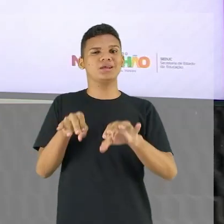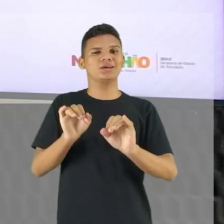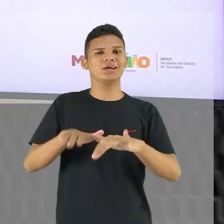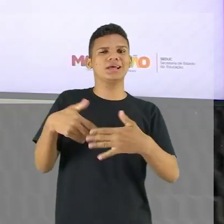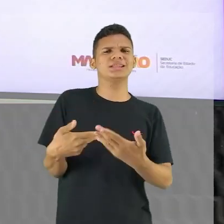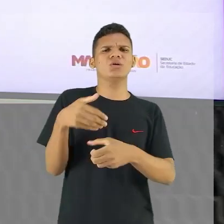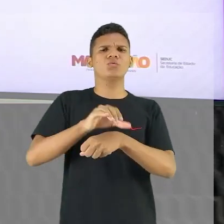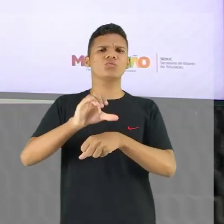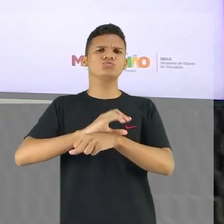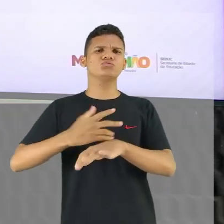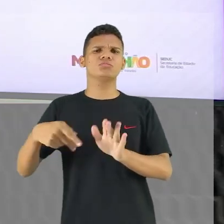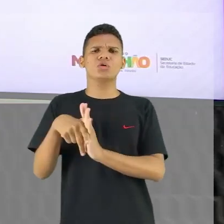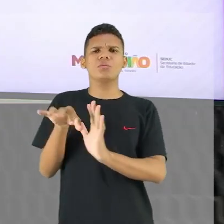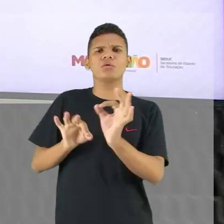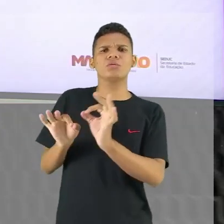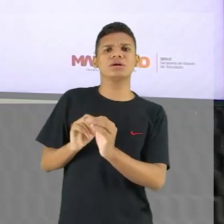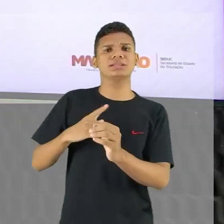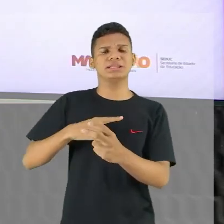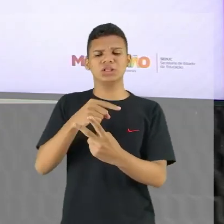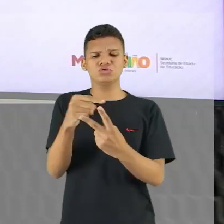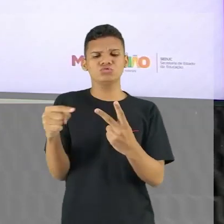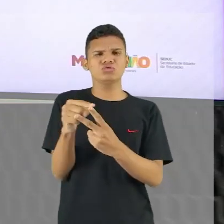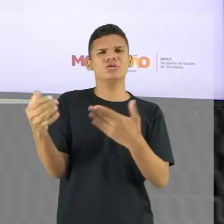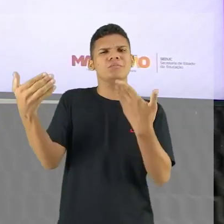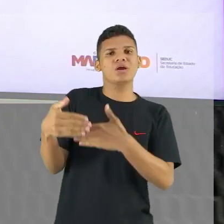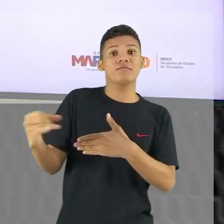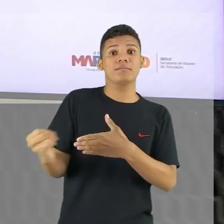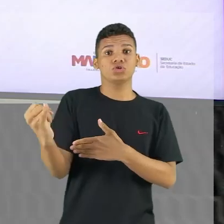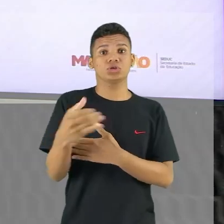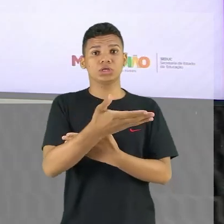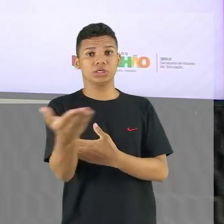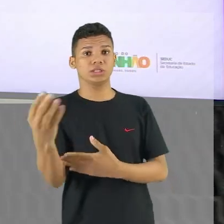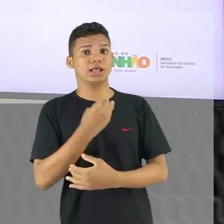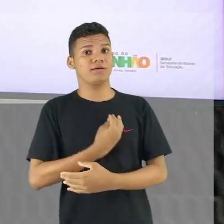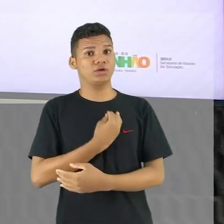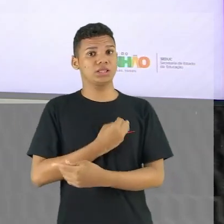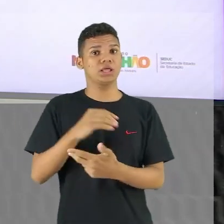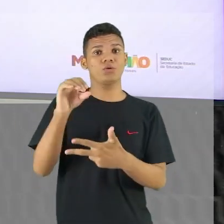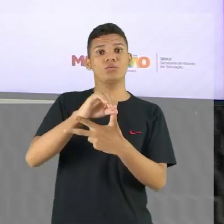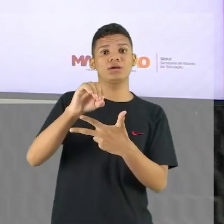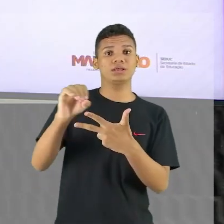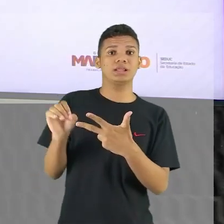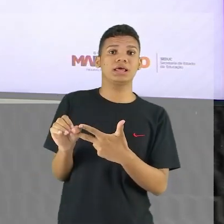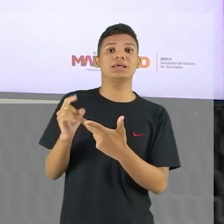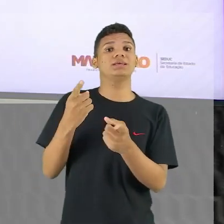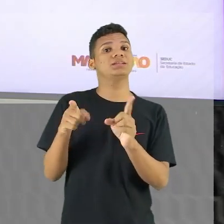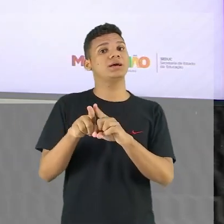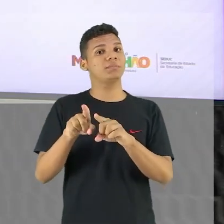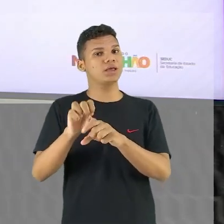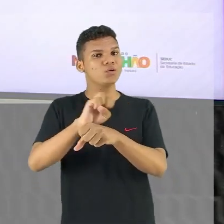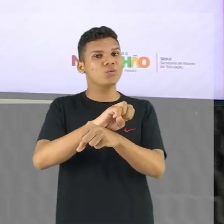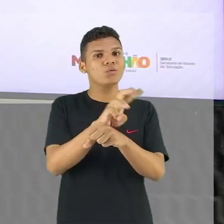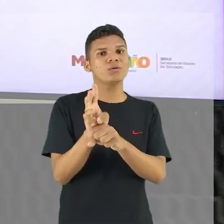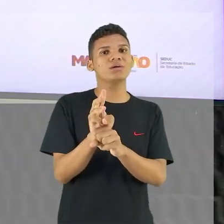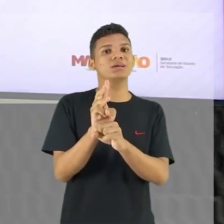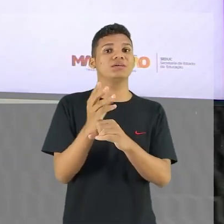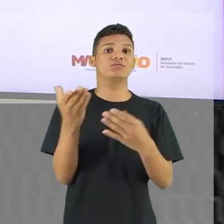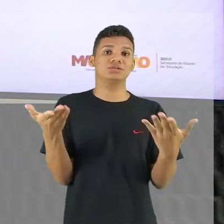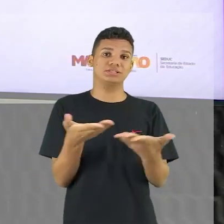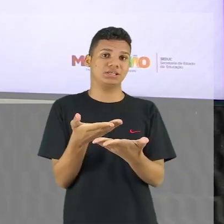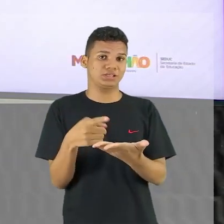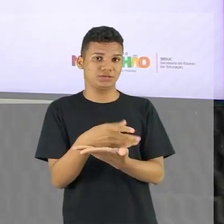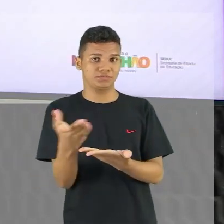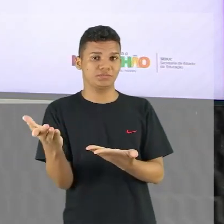cursinho é um preparatório para esses dois exames muito importantes na vida de vocês, o Enem e o Paz-UEMA. E vocês vão poder acompanhar na